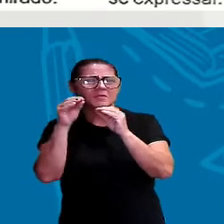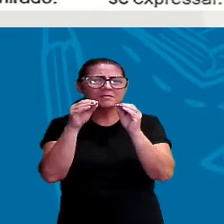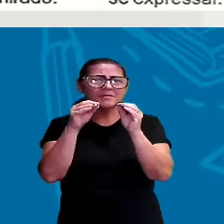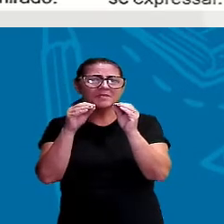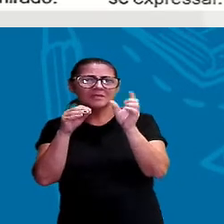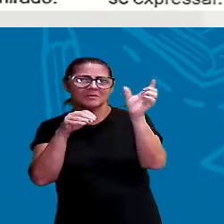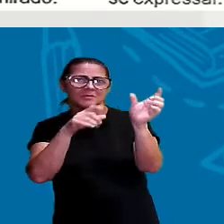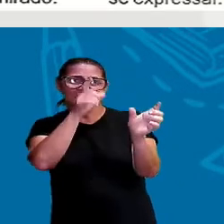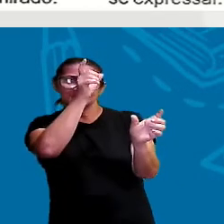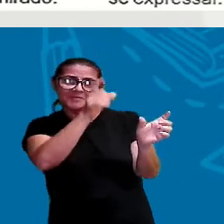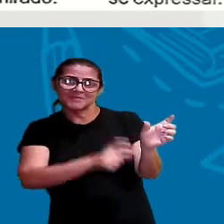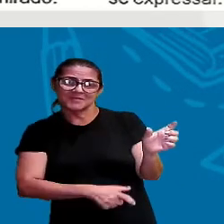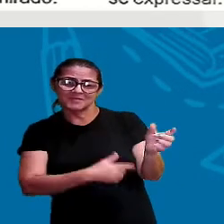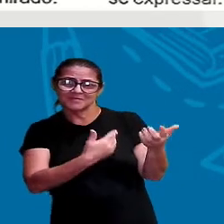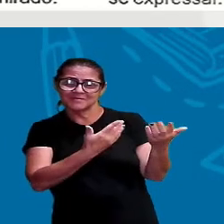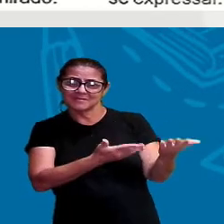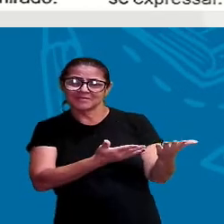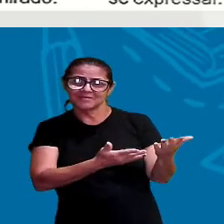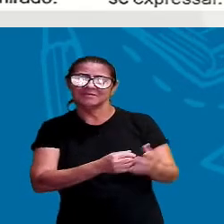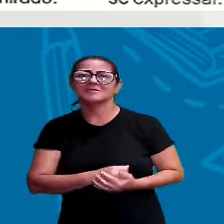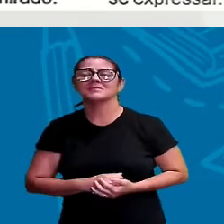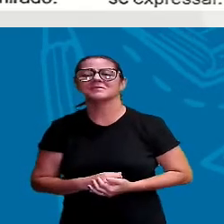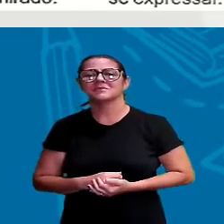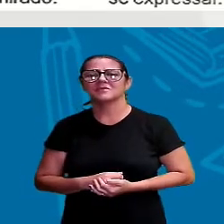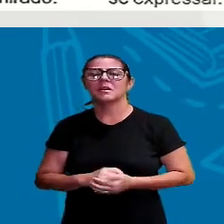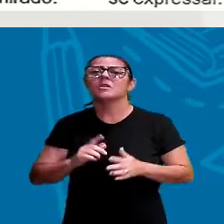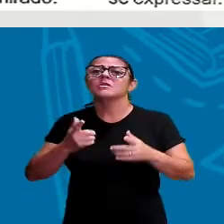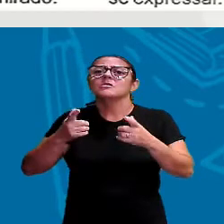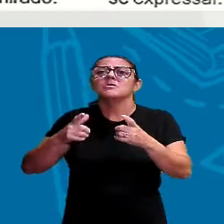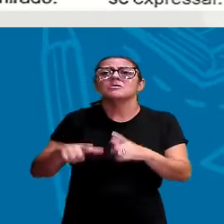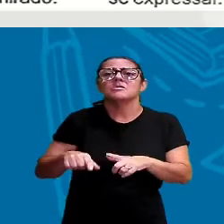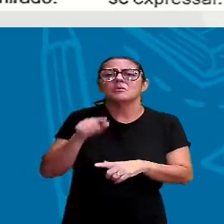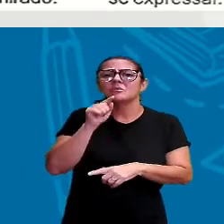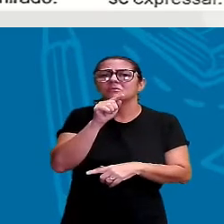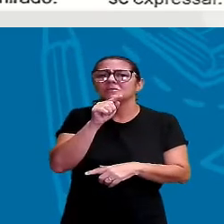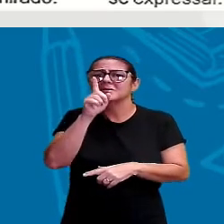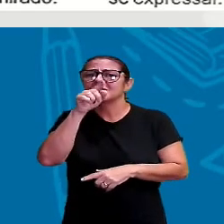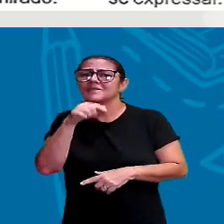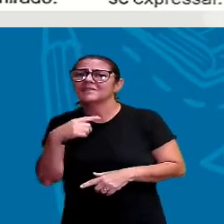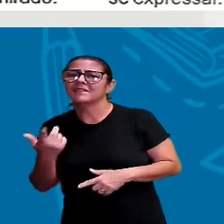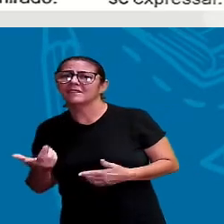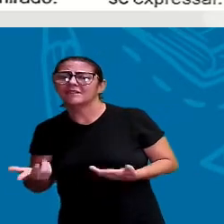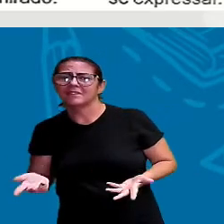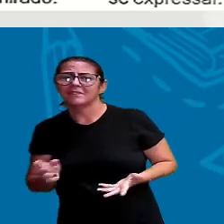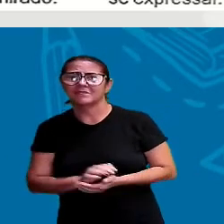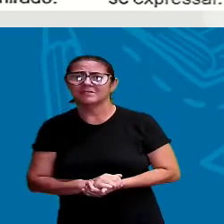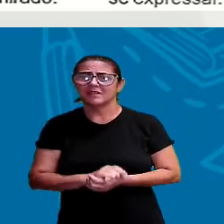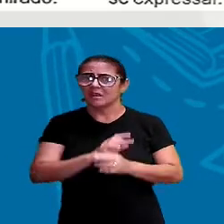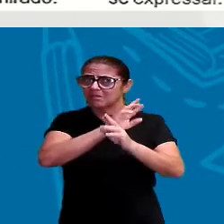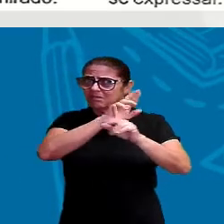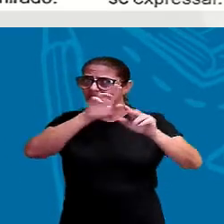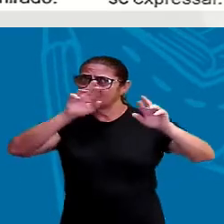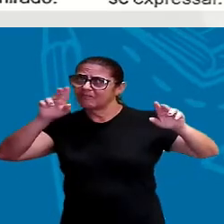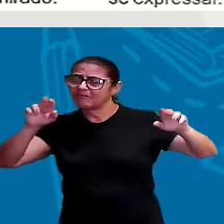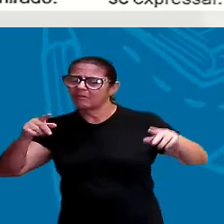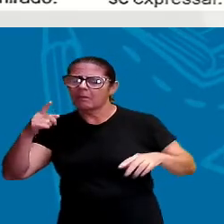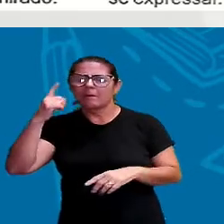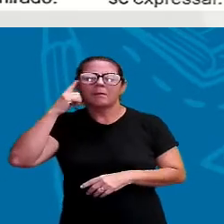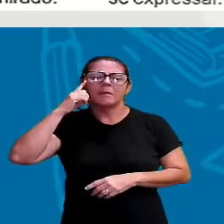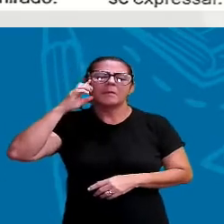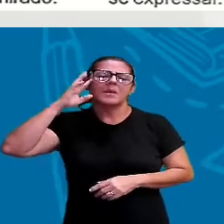you from? Então, de onde você é? Alguém está cochichando, olha o formato do balão. Do lado, a gente tem o